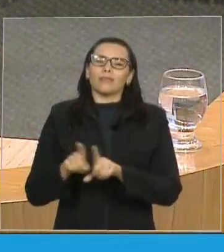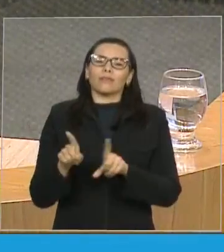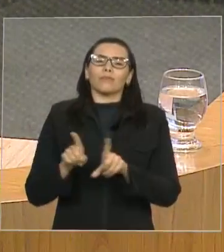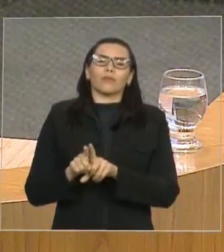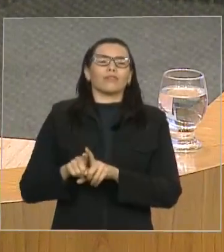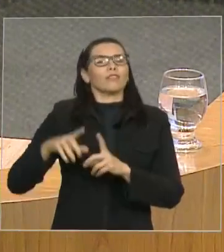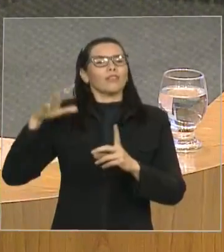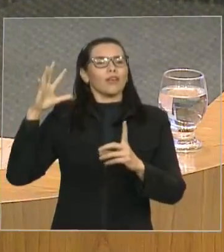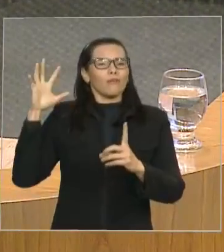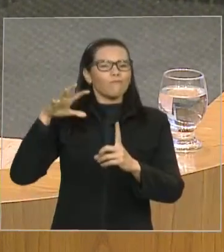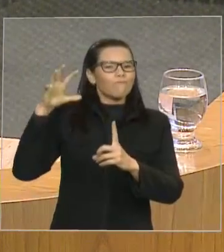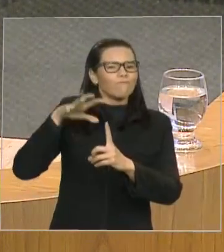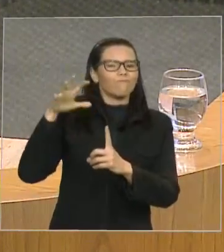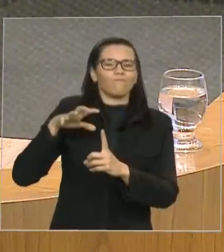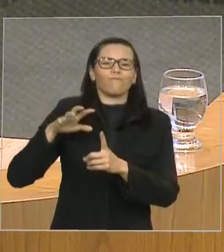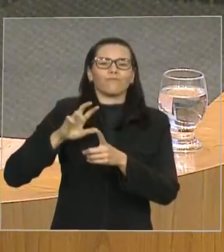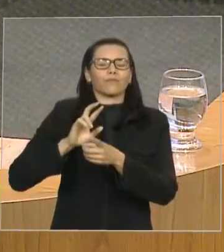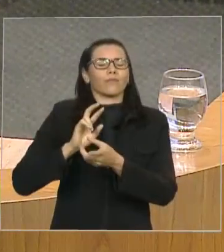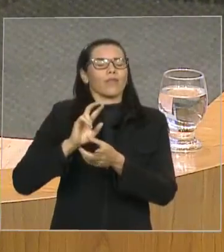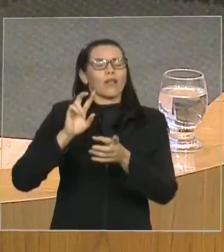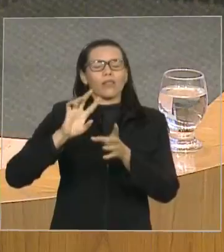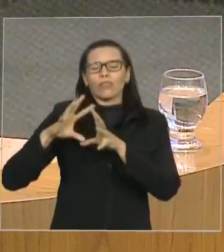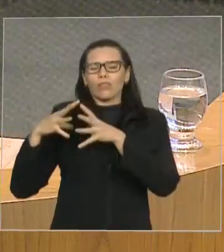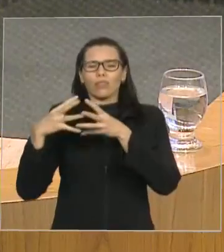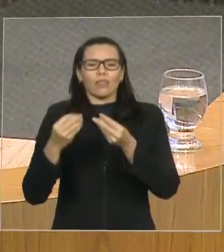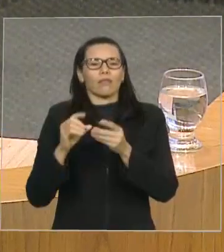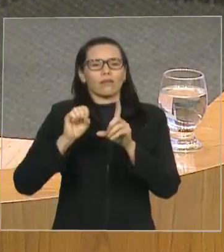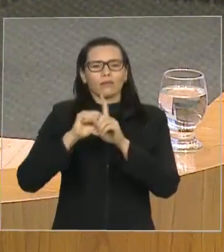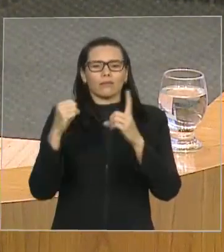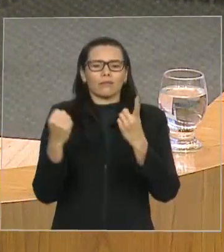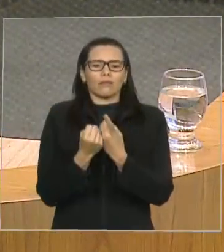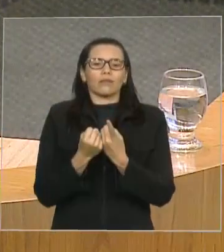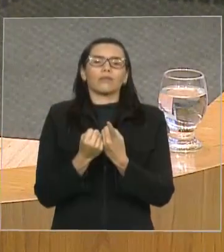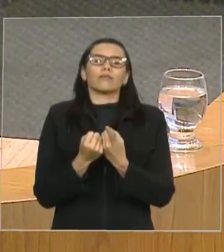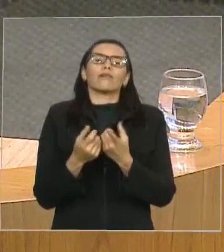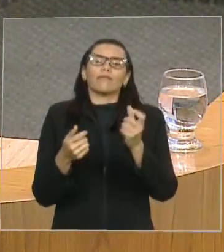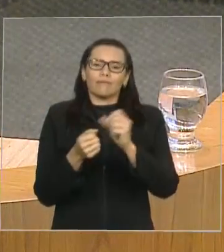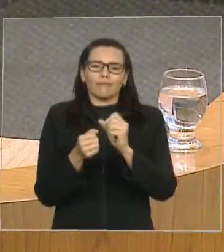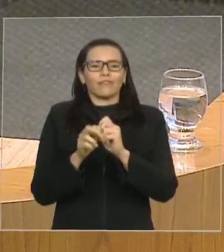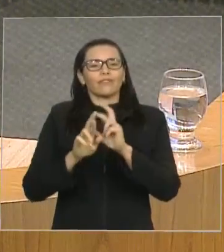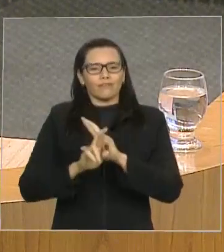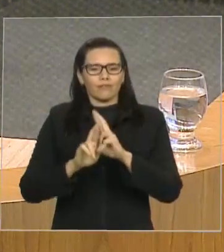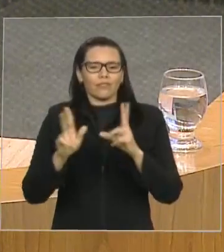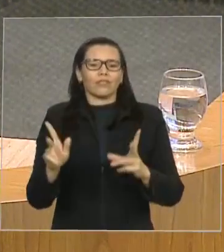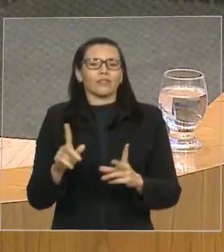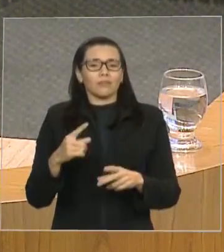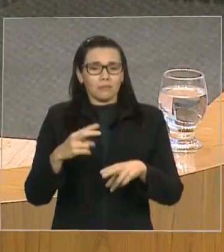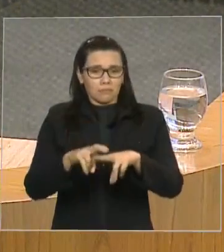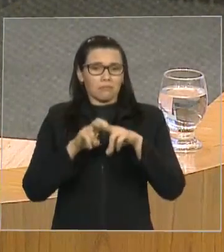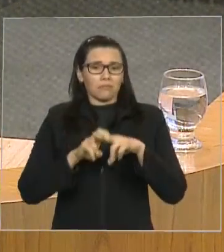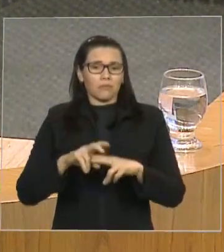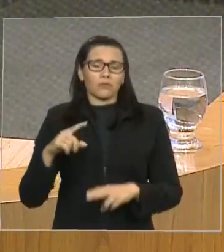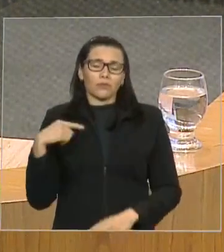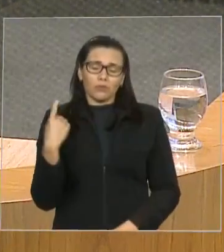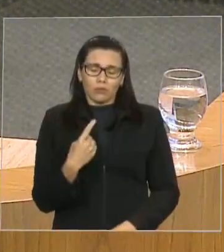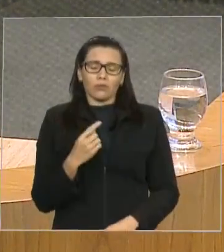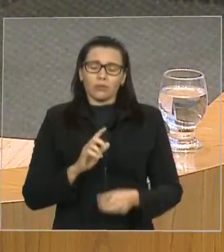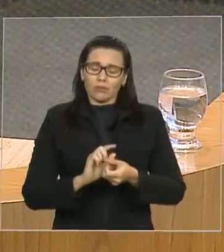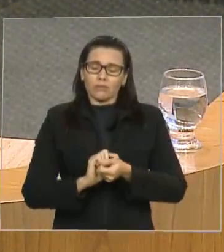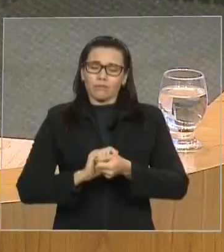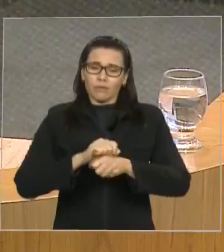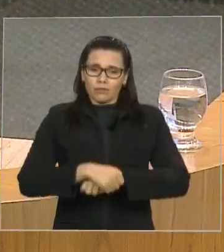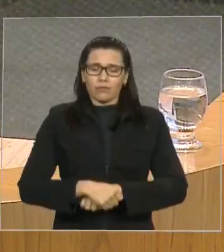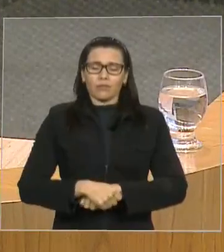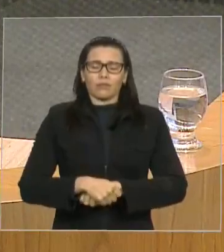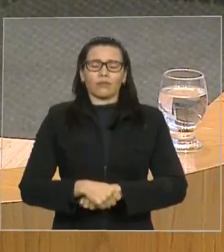deve e fará a diferença. Assim que a nossa missão como igreja, como faculdade católica, né, é